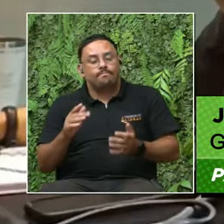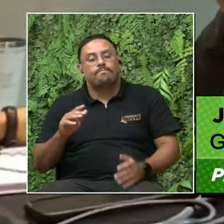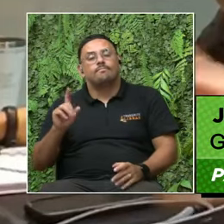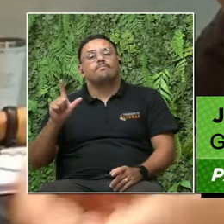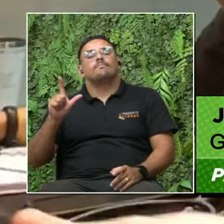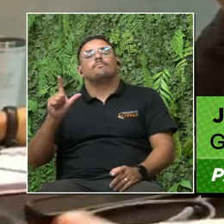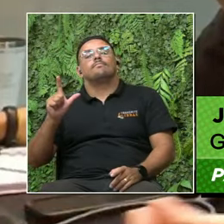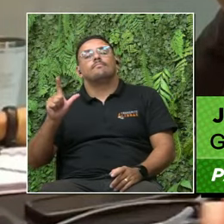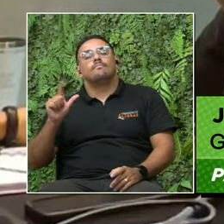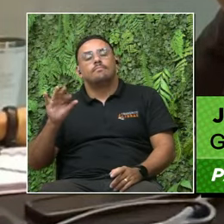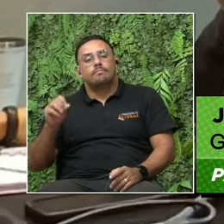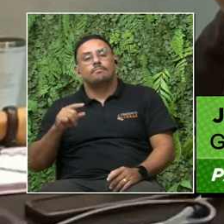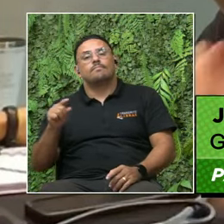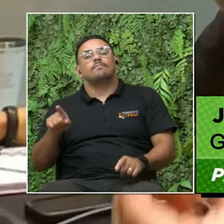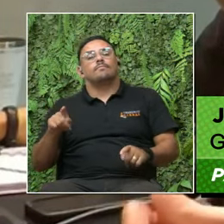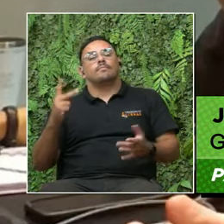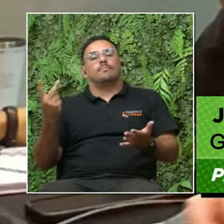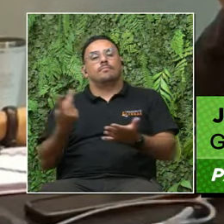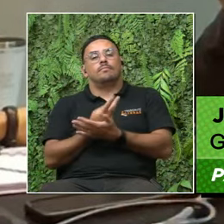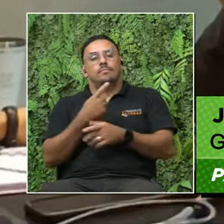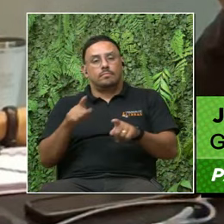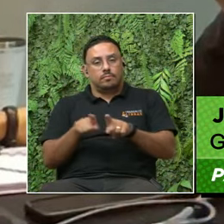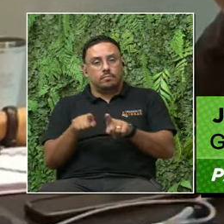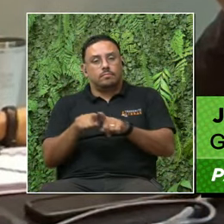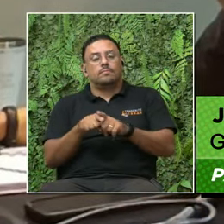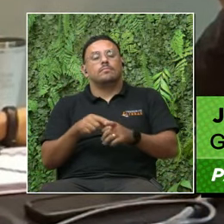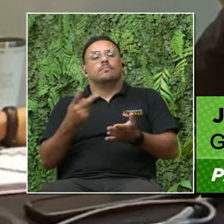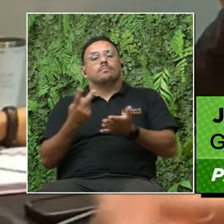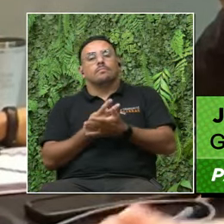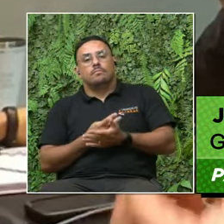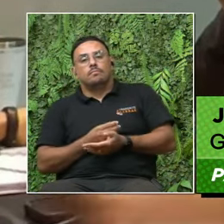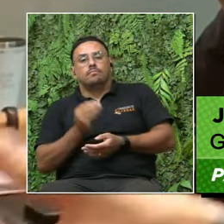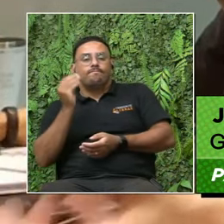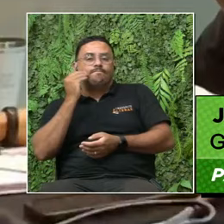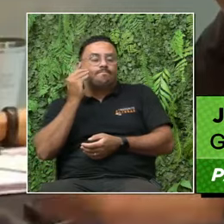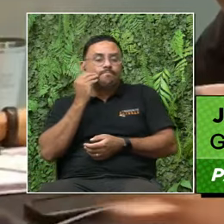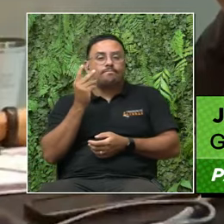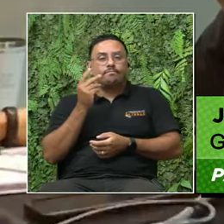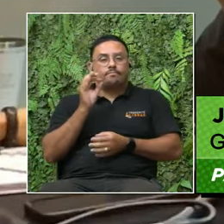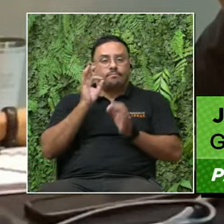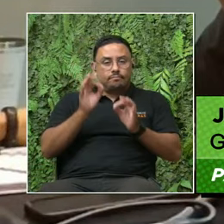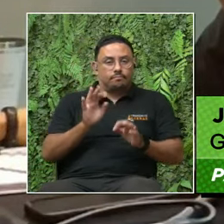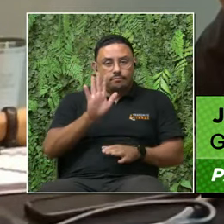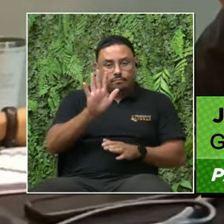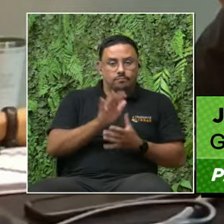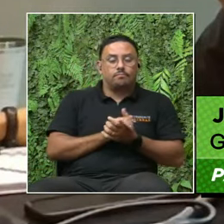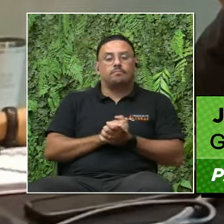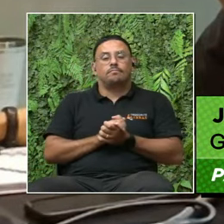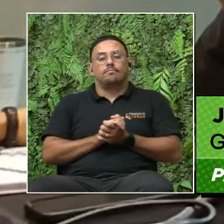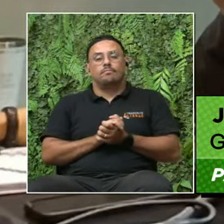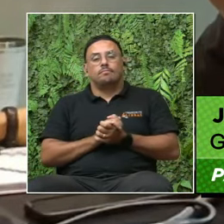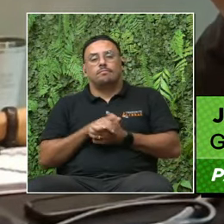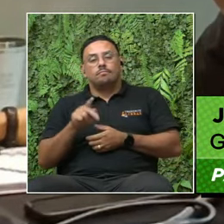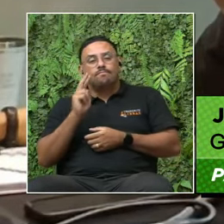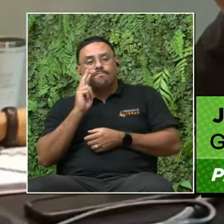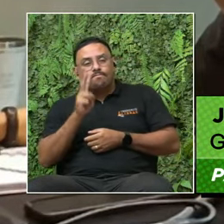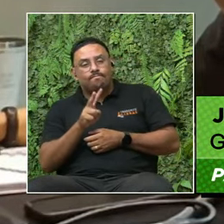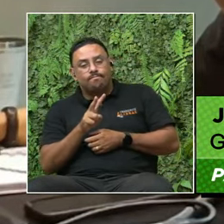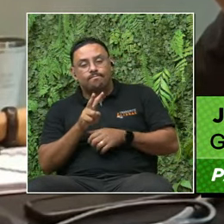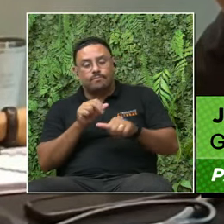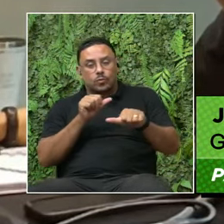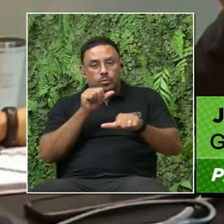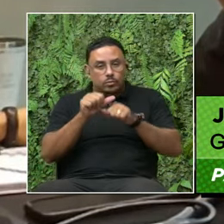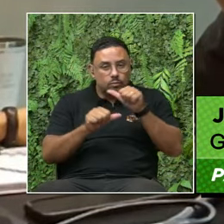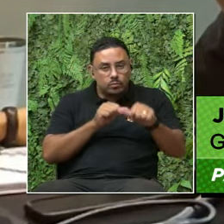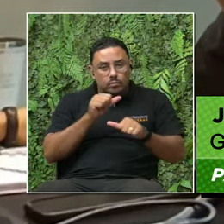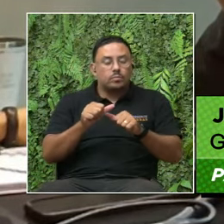leva também a aos erros na tentativa de acertar do lcom mas o você olha pras mexidas